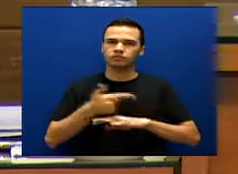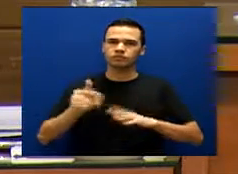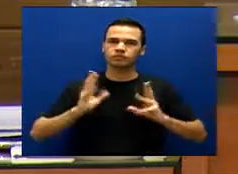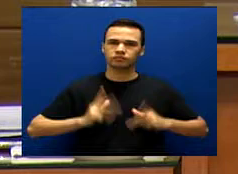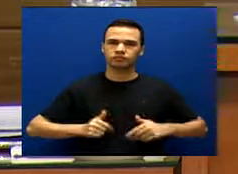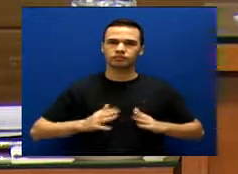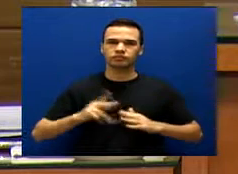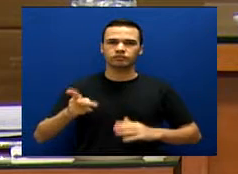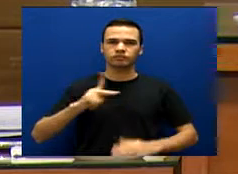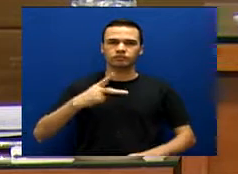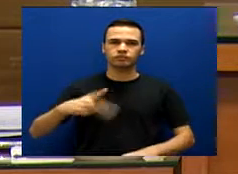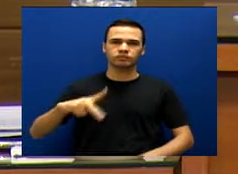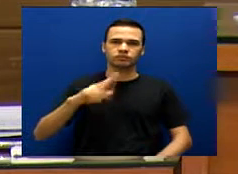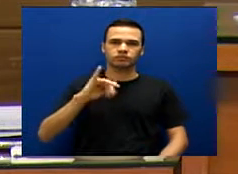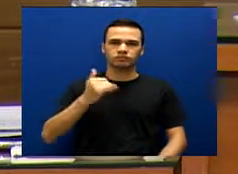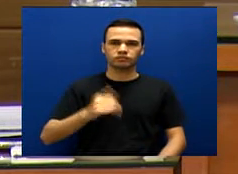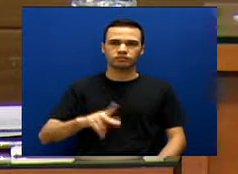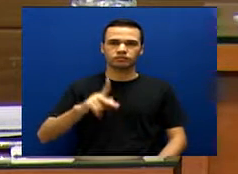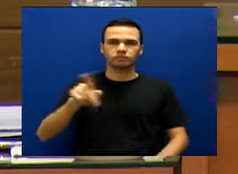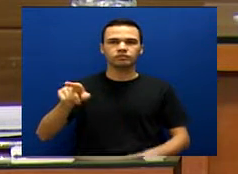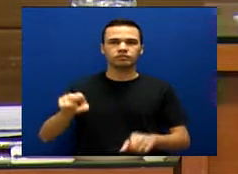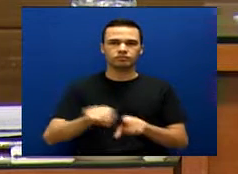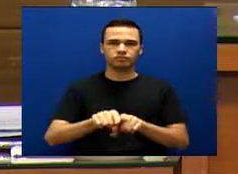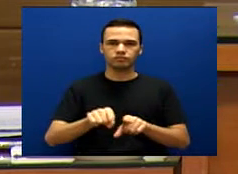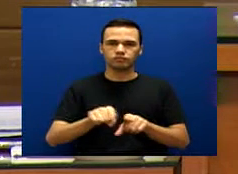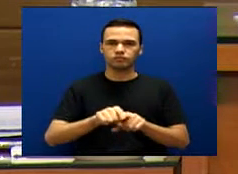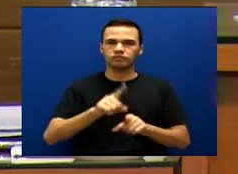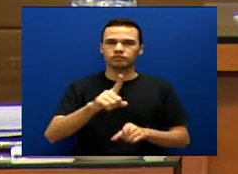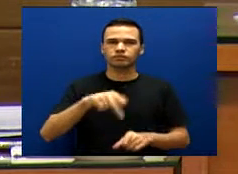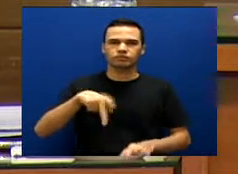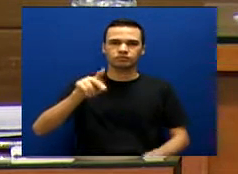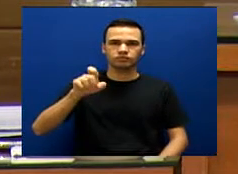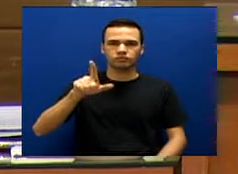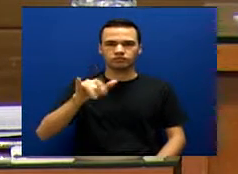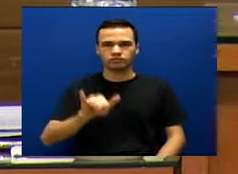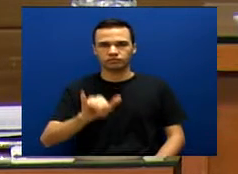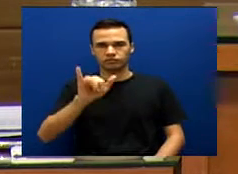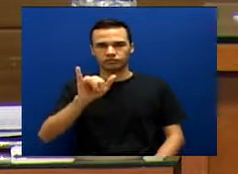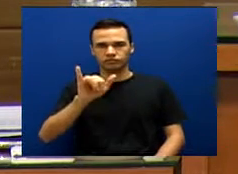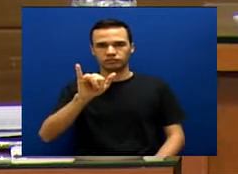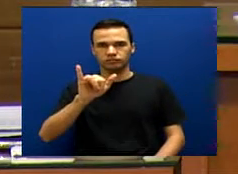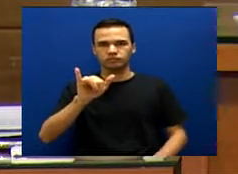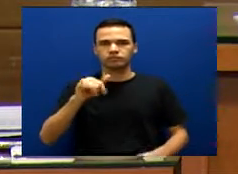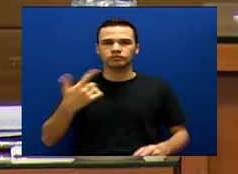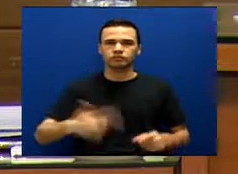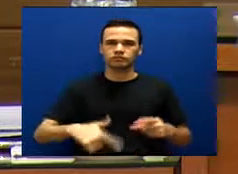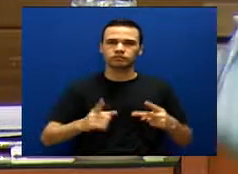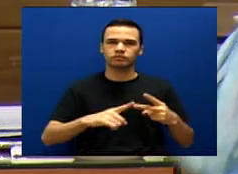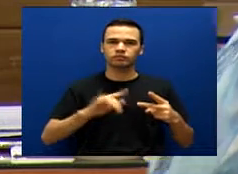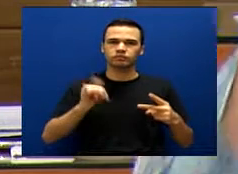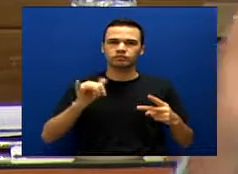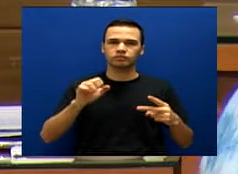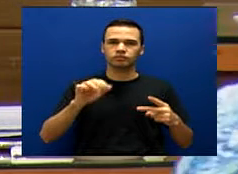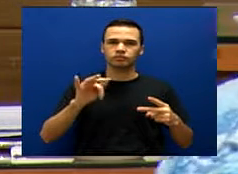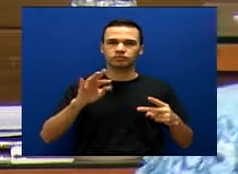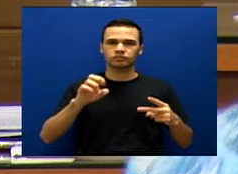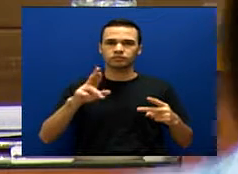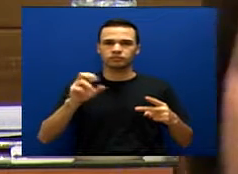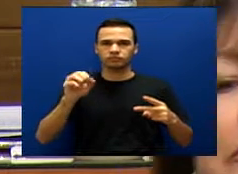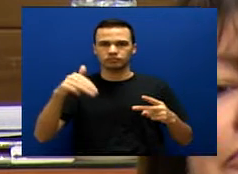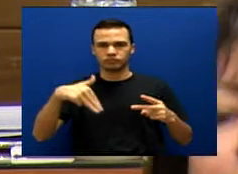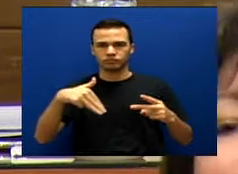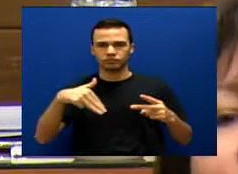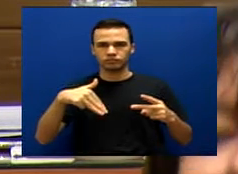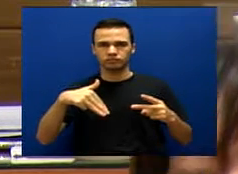Casa. Voto ao vereador JP Miranda. Estende-se também a Kelly Aparecida da Costa e a Jefferson